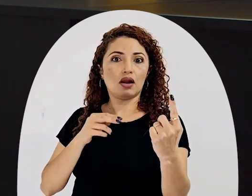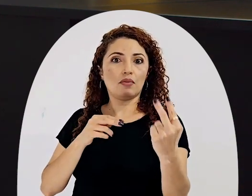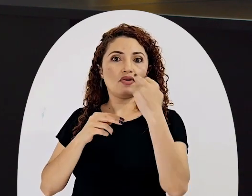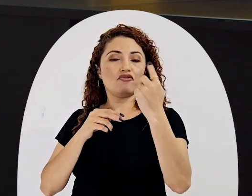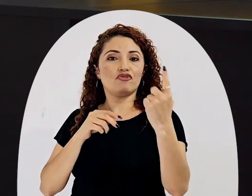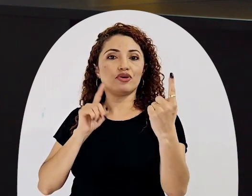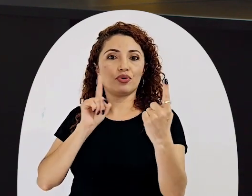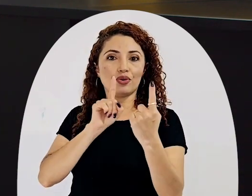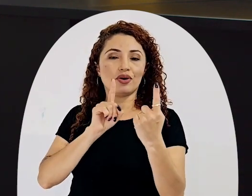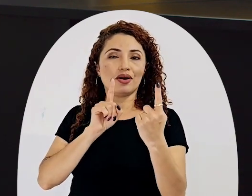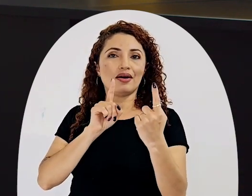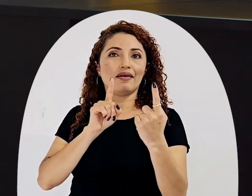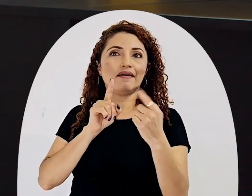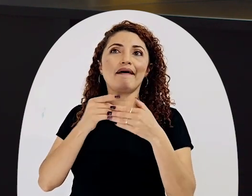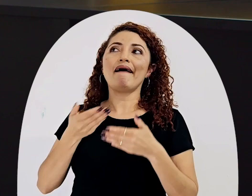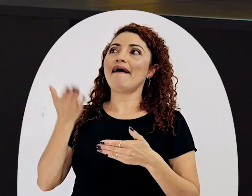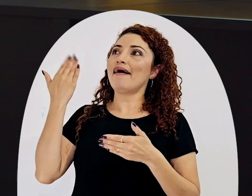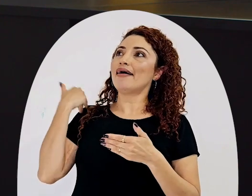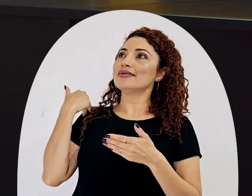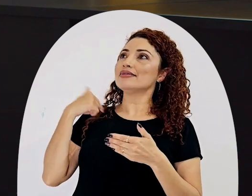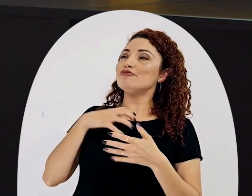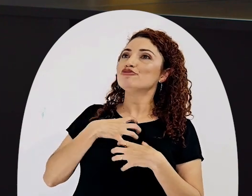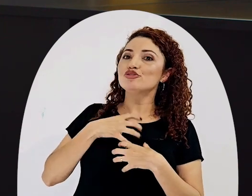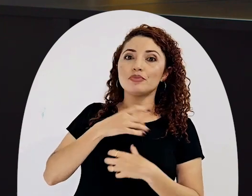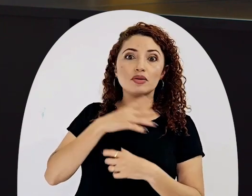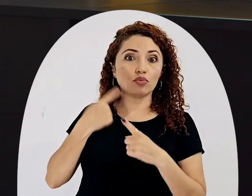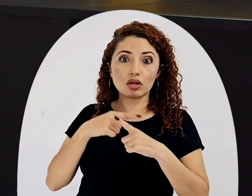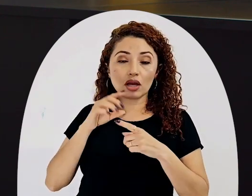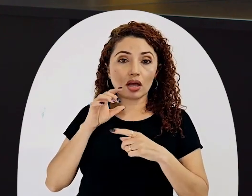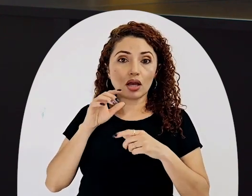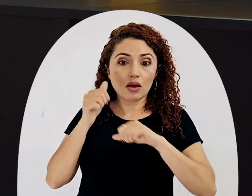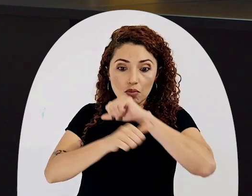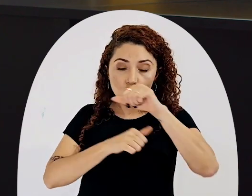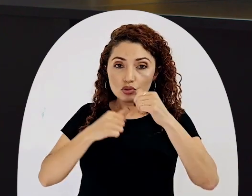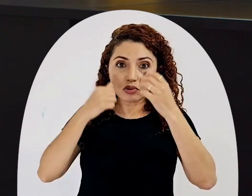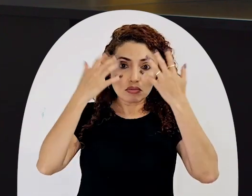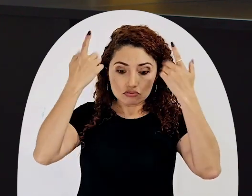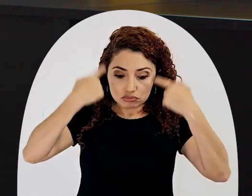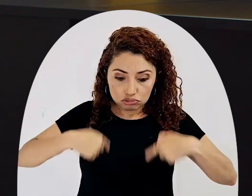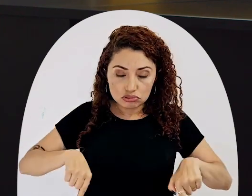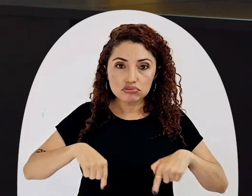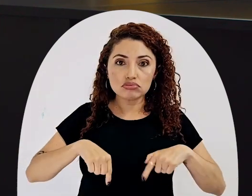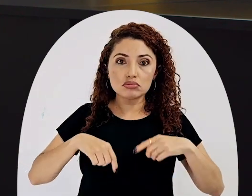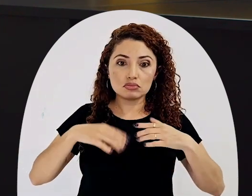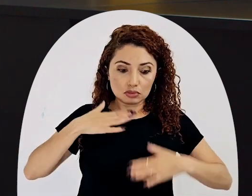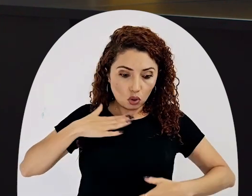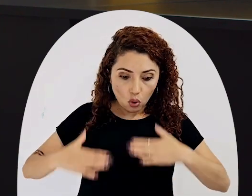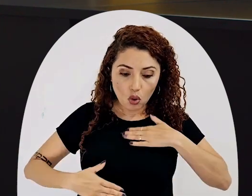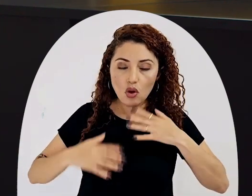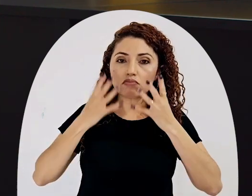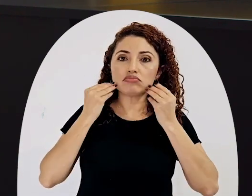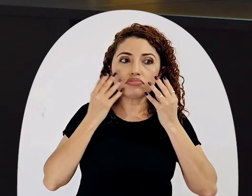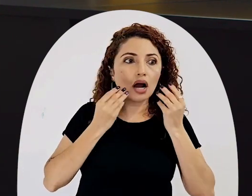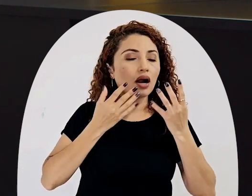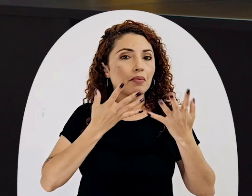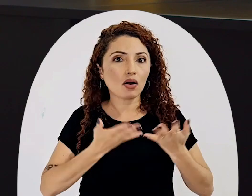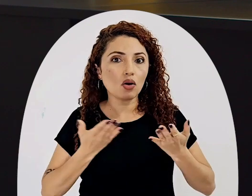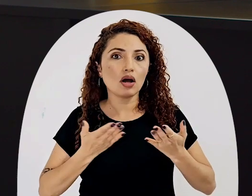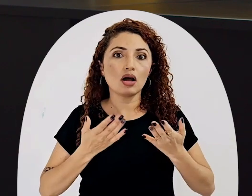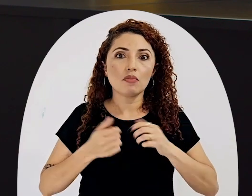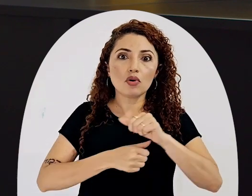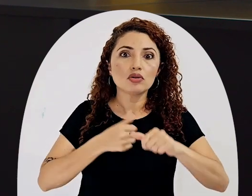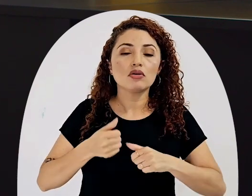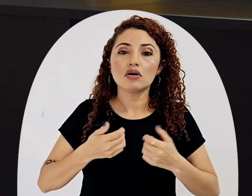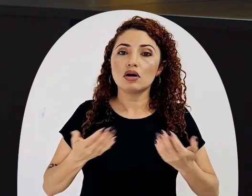né? Que só a aparência que mudou, a aparência física, para que eu tenha